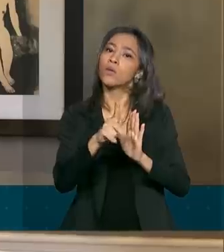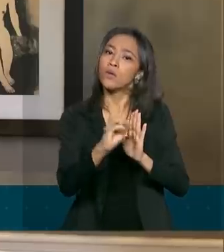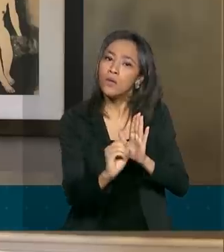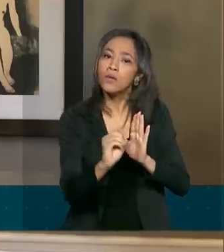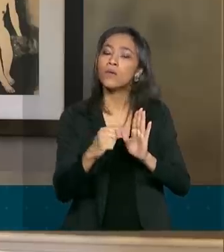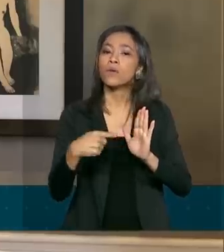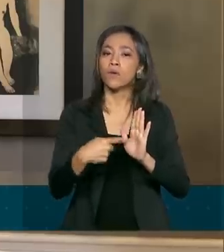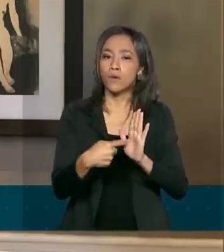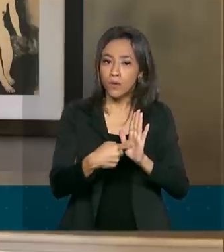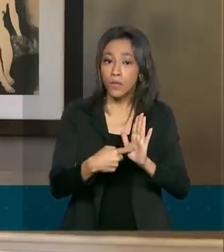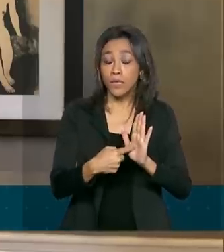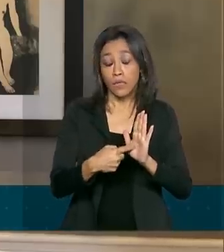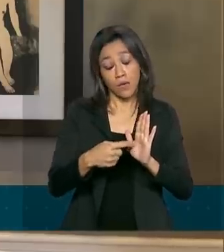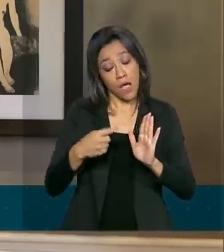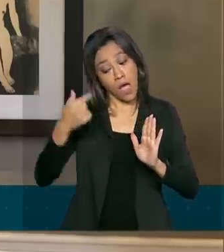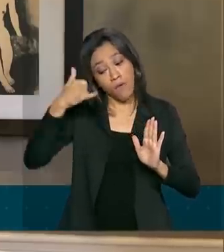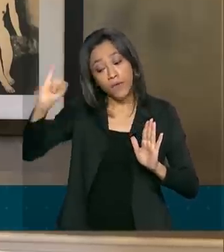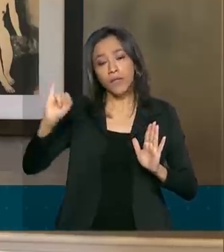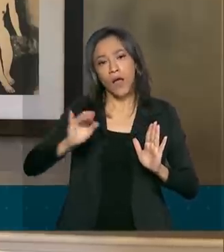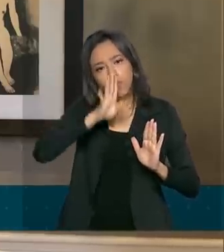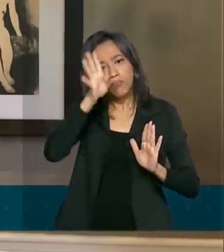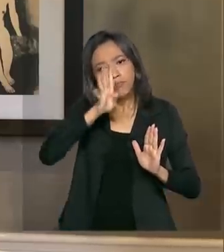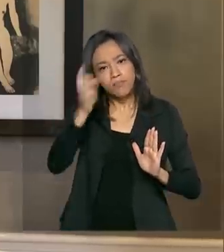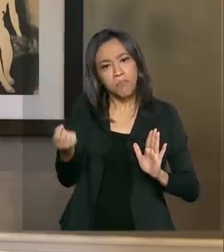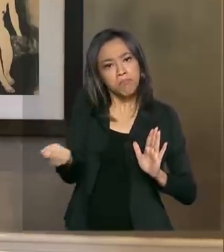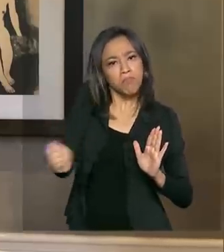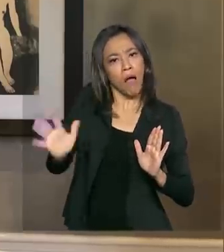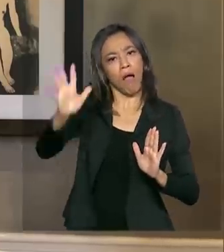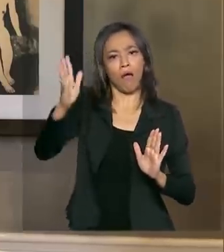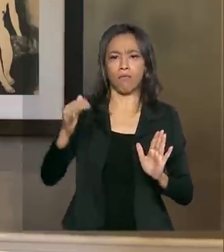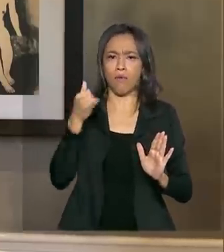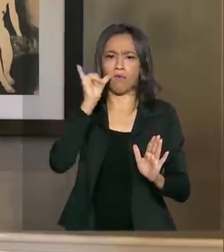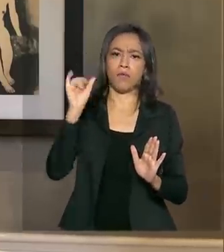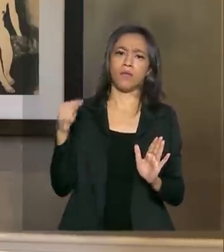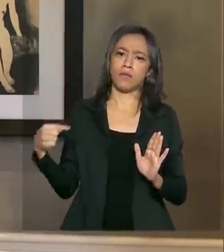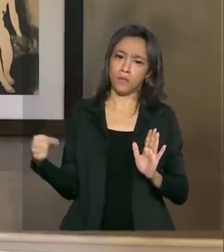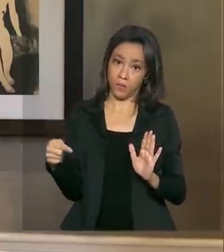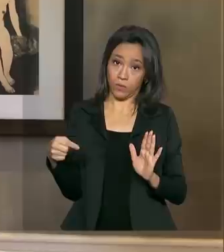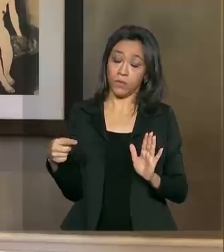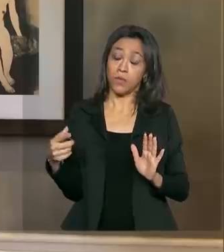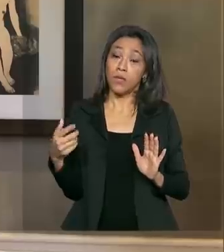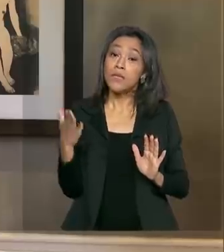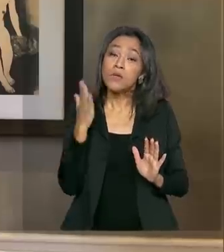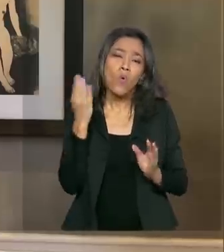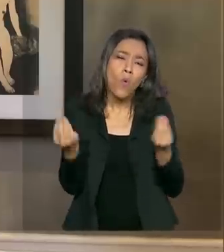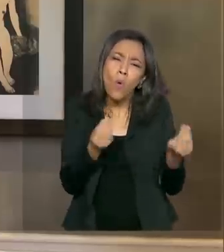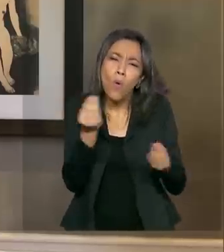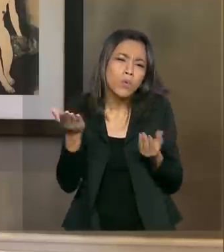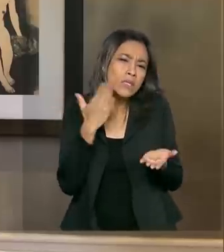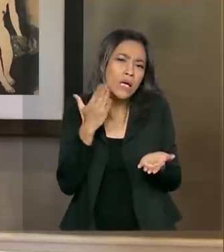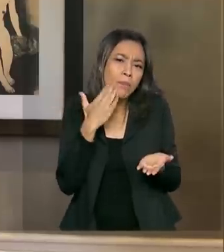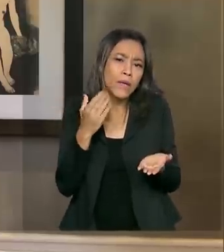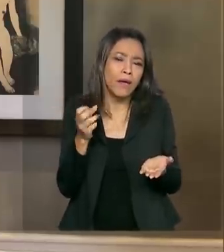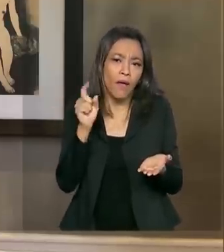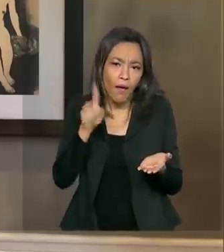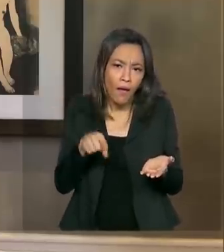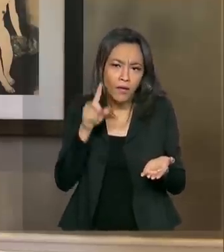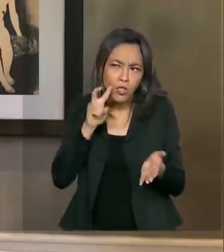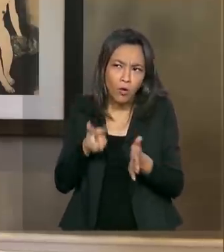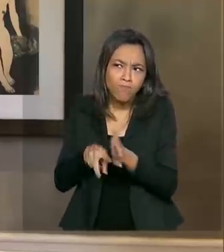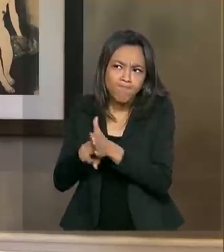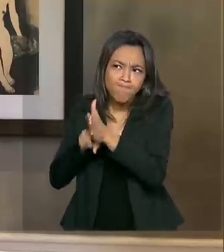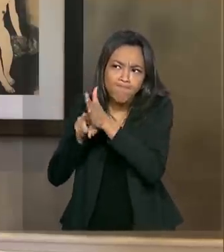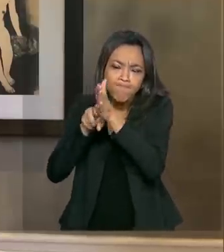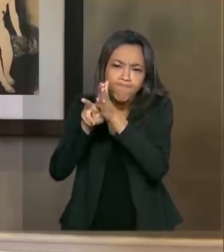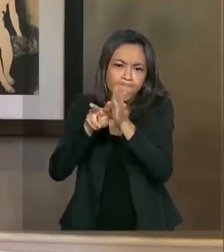abusivos. E, de fato, a única maneira de sabermos isso é verificando se há um comportamento oportunista